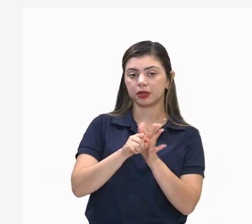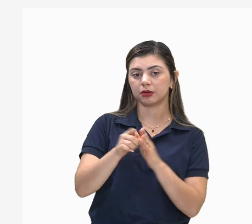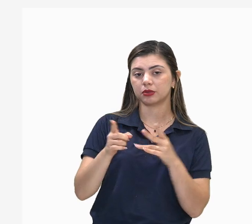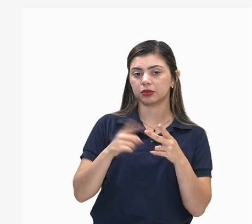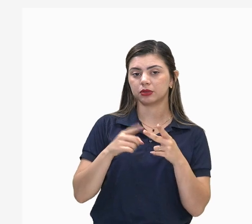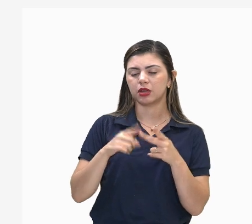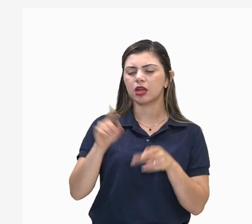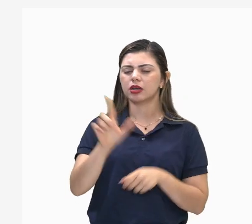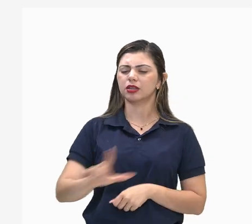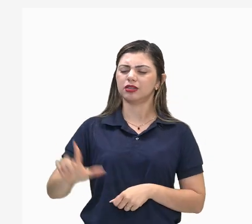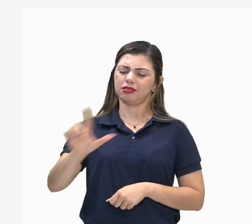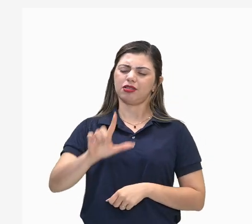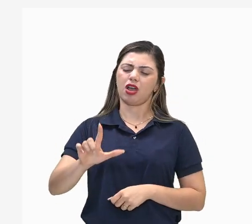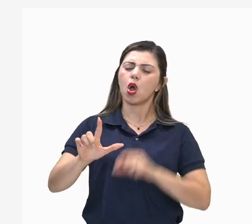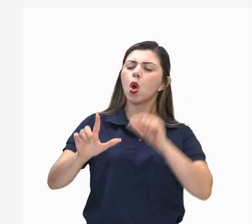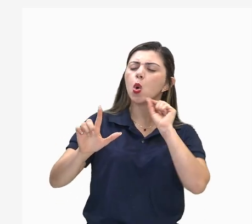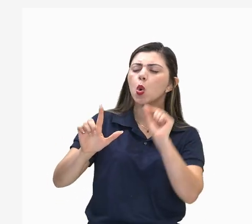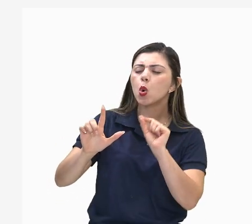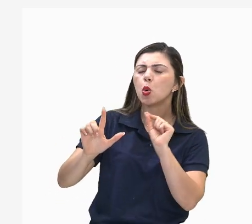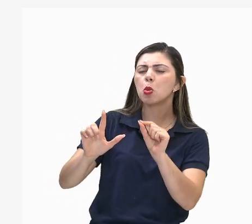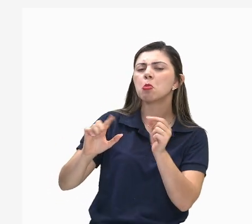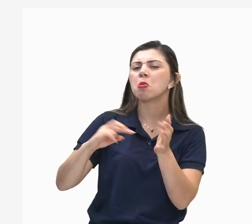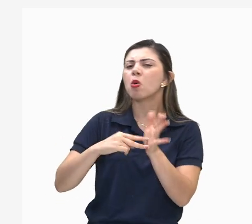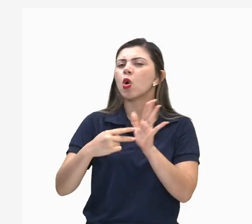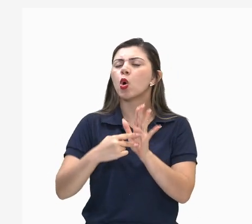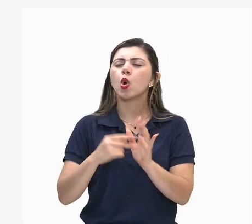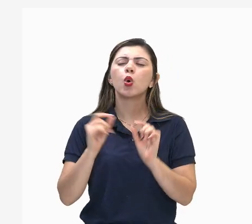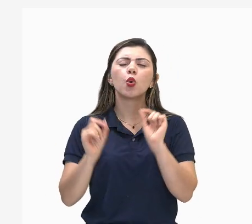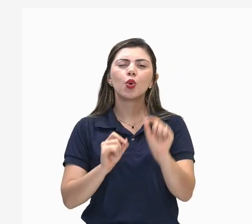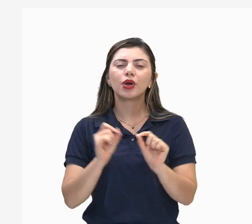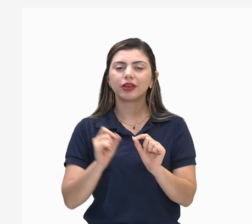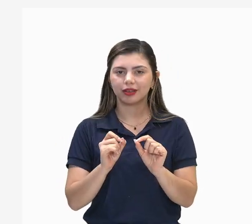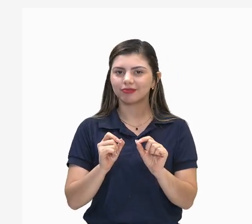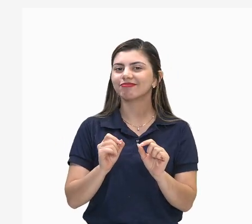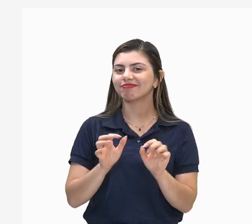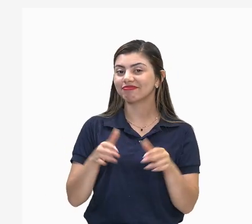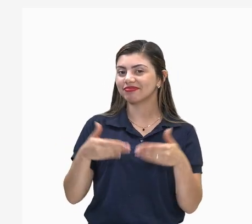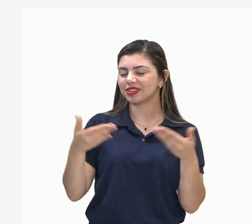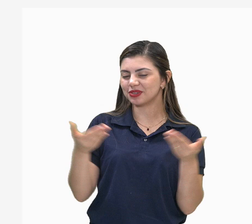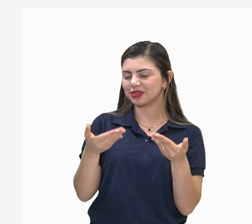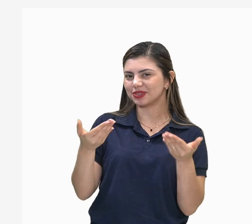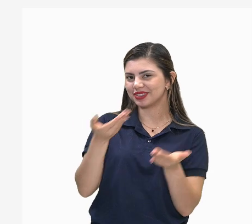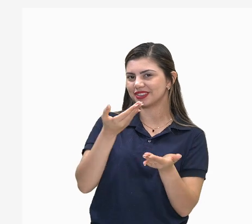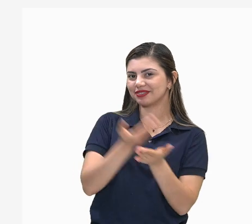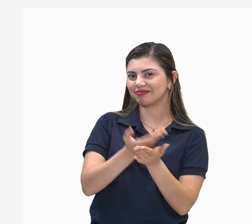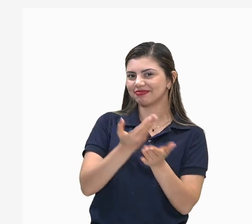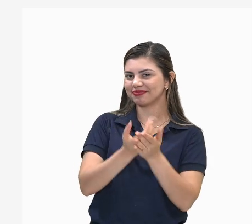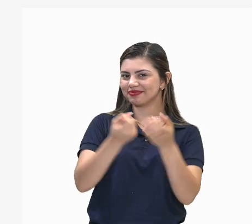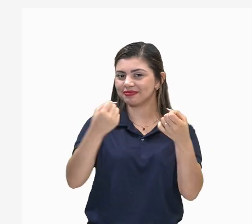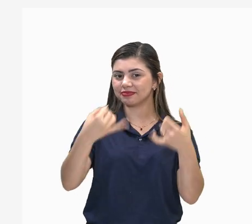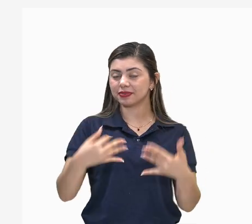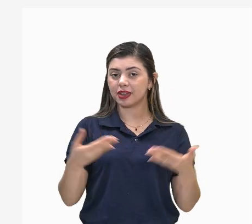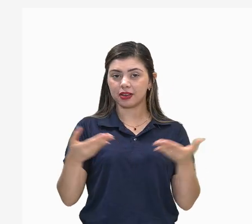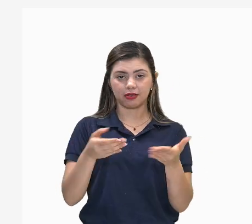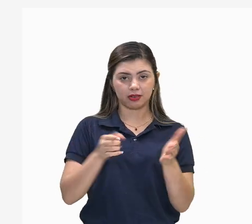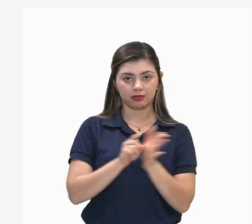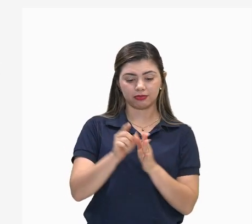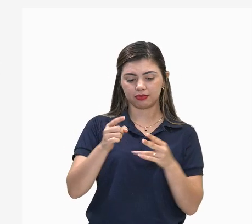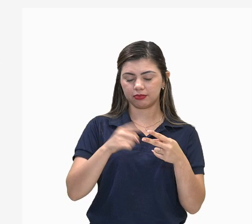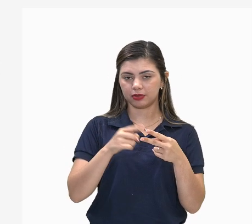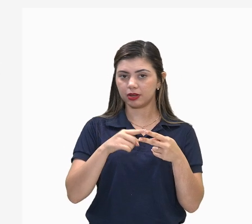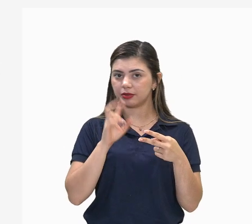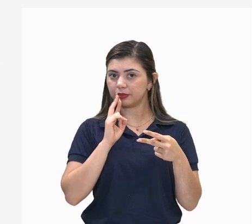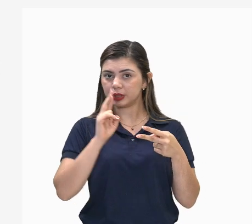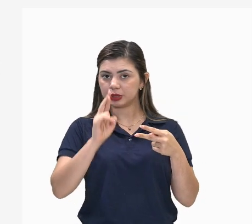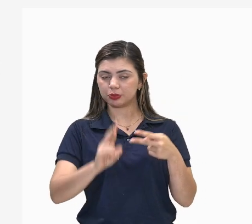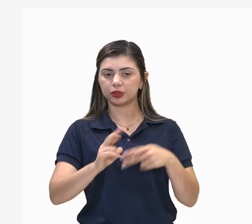realmente é a literatura, o que seria a literatura. Então, vamos ver aí e desenvolver a explicação da primeira